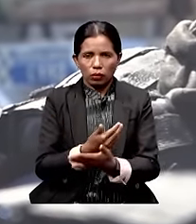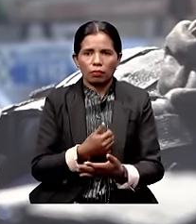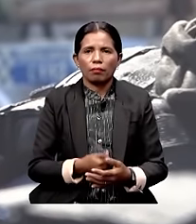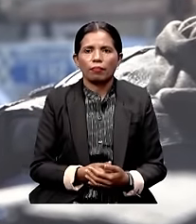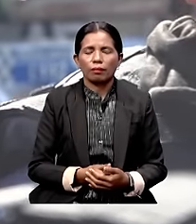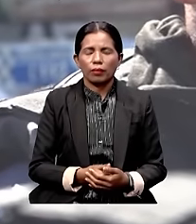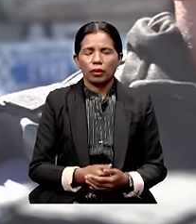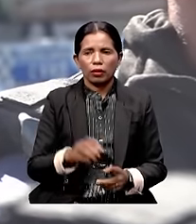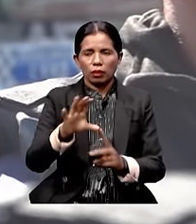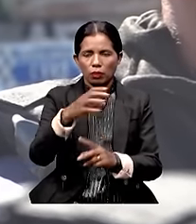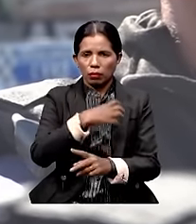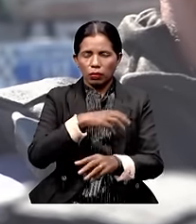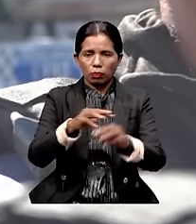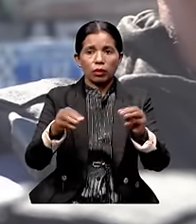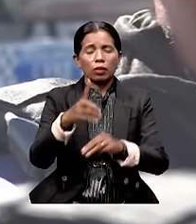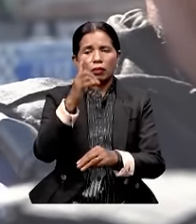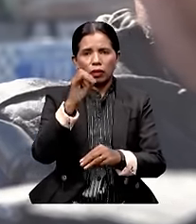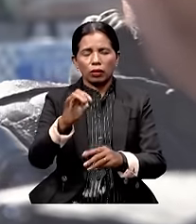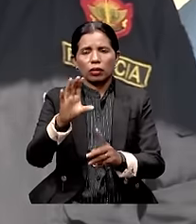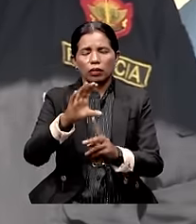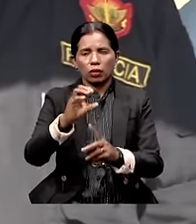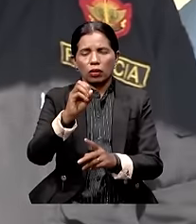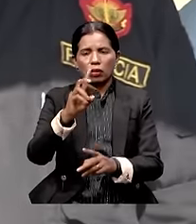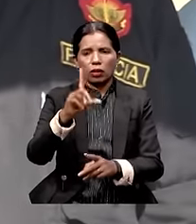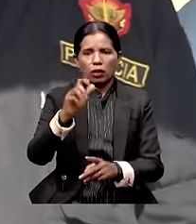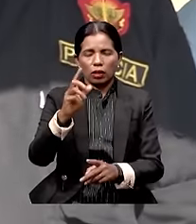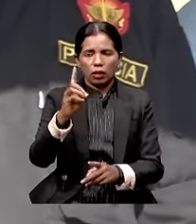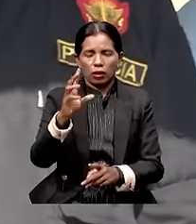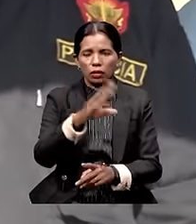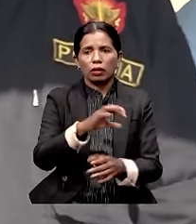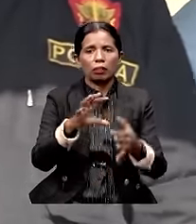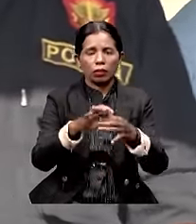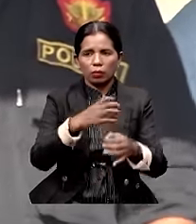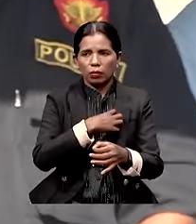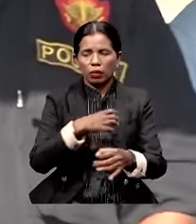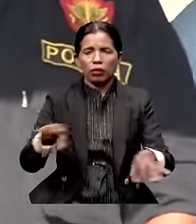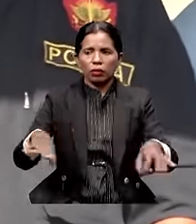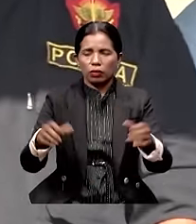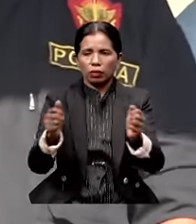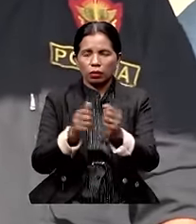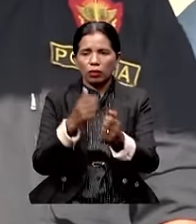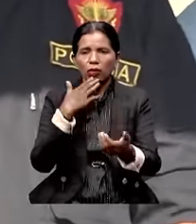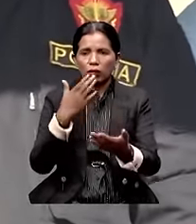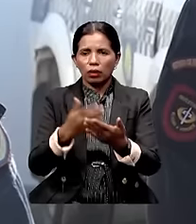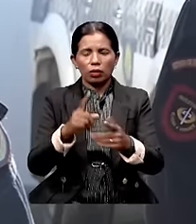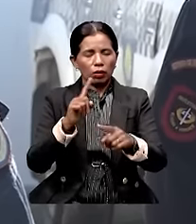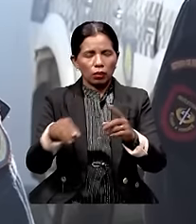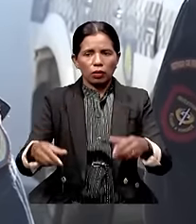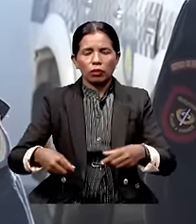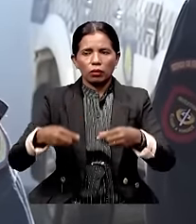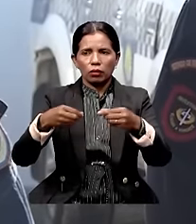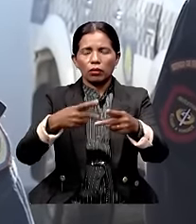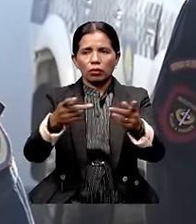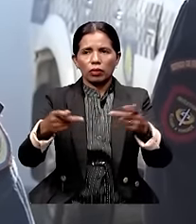Comandante Penetele Município de Ili, superintendente CFI Orlando Gomes Monsusso, membro Polícia Sira, ato serviço profissional, lá bem foi espaço da EMA